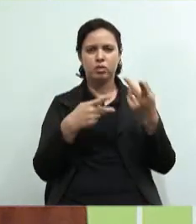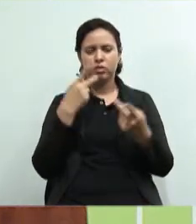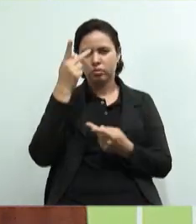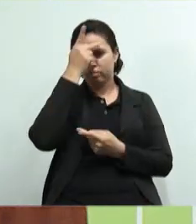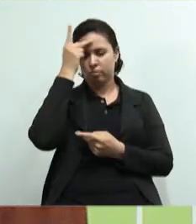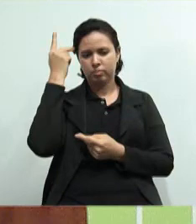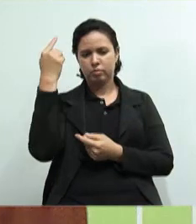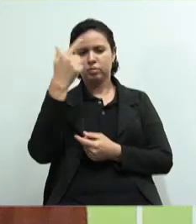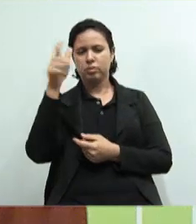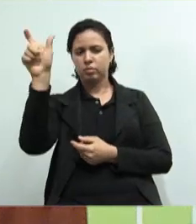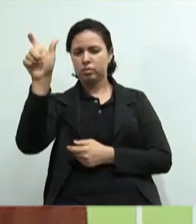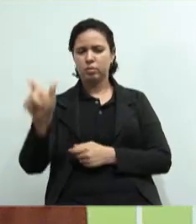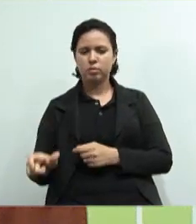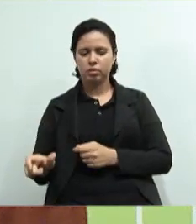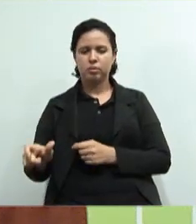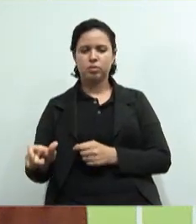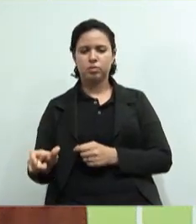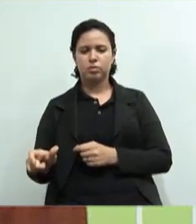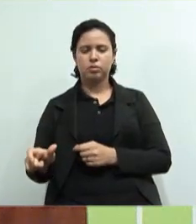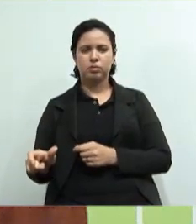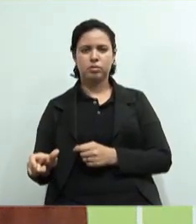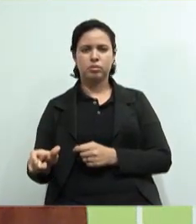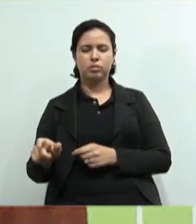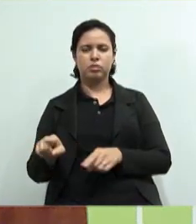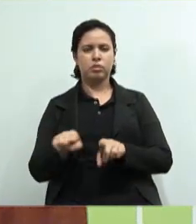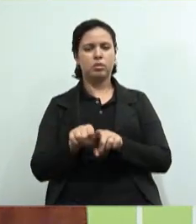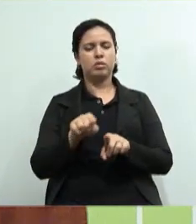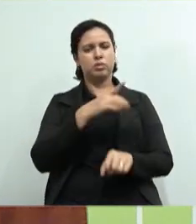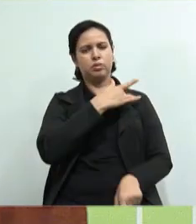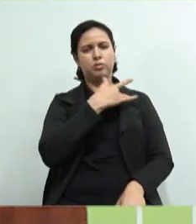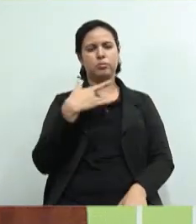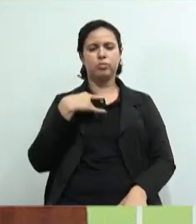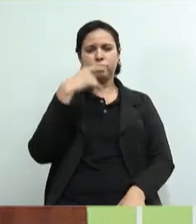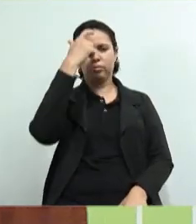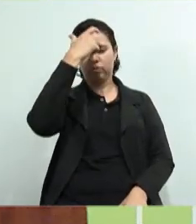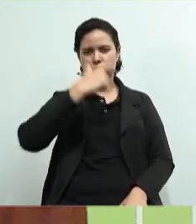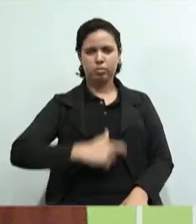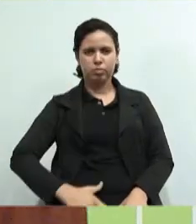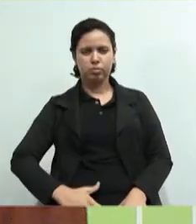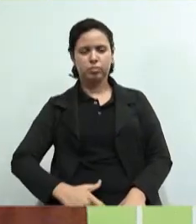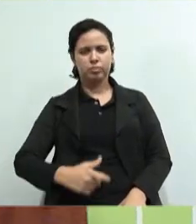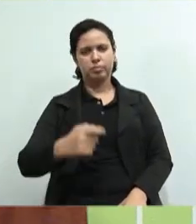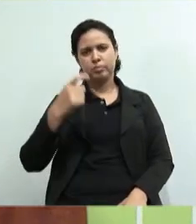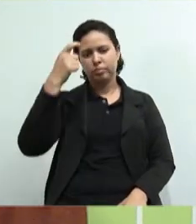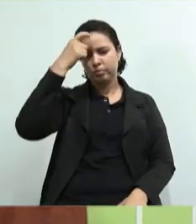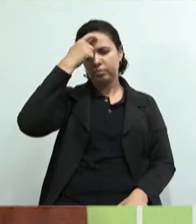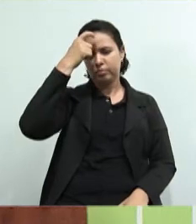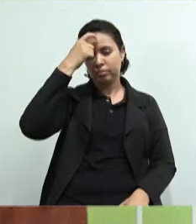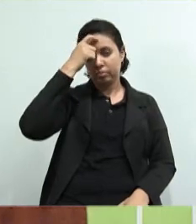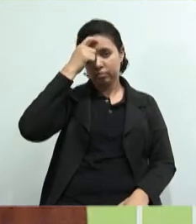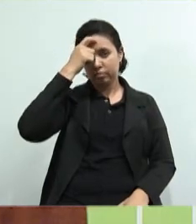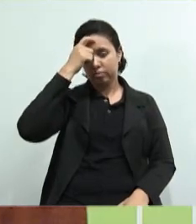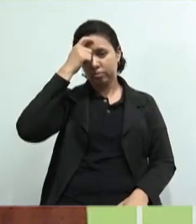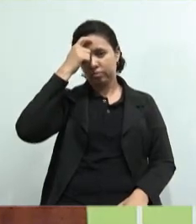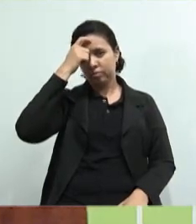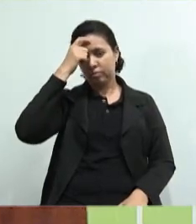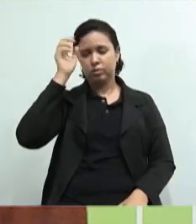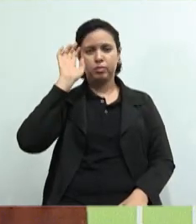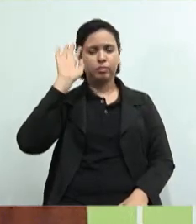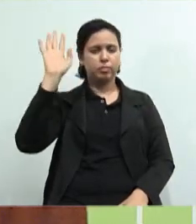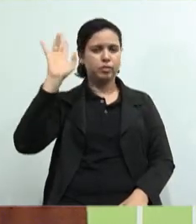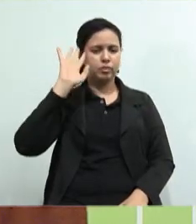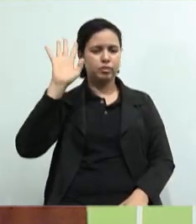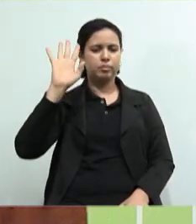outras pessoas, a saúde do corpo, a saúde das emoções e a saúde nos